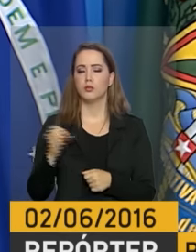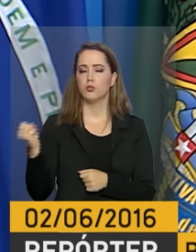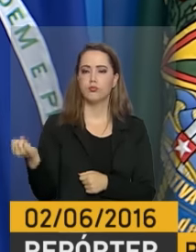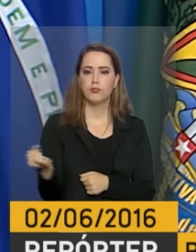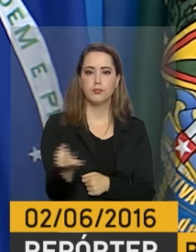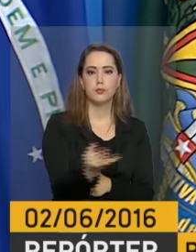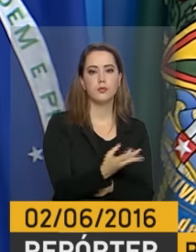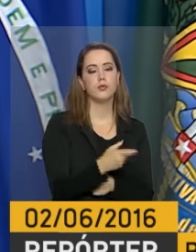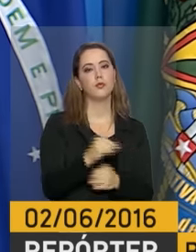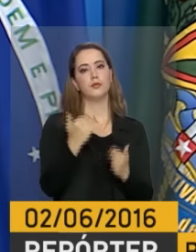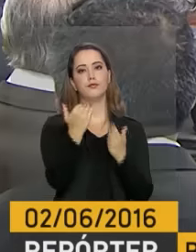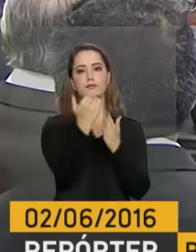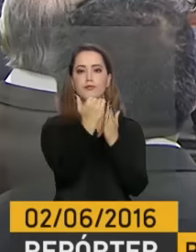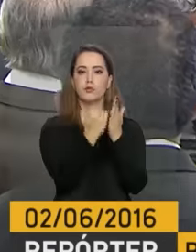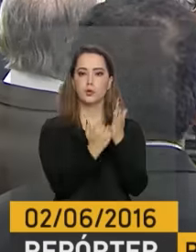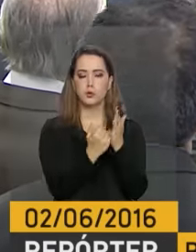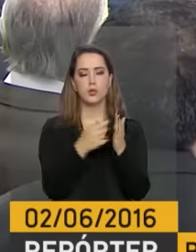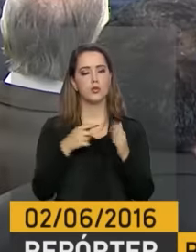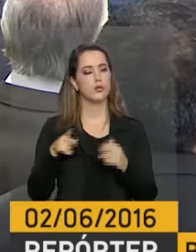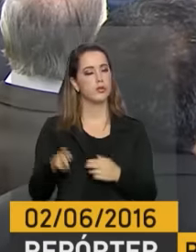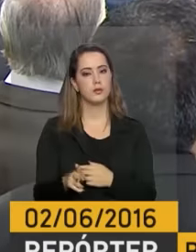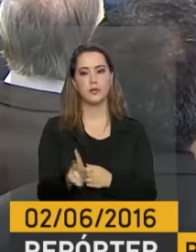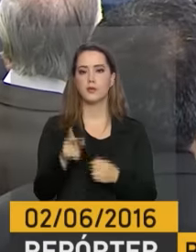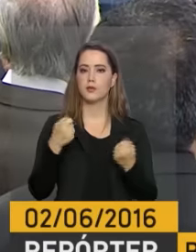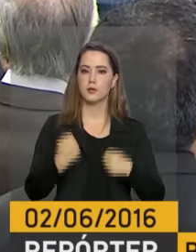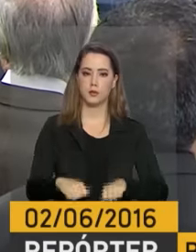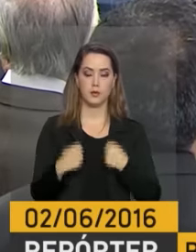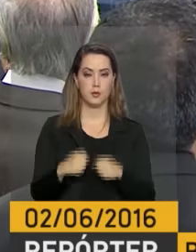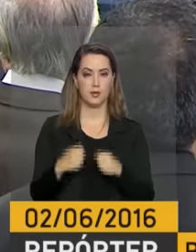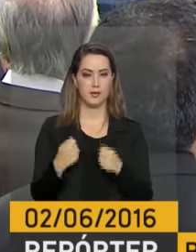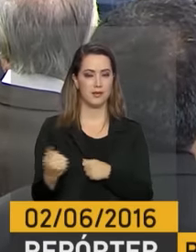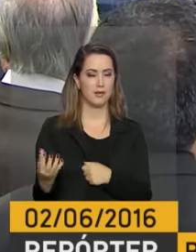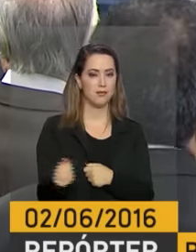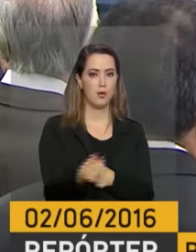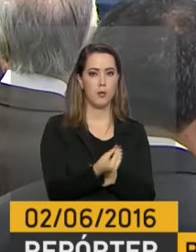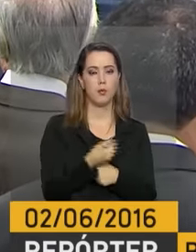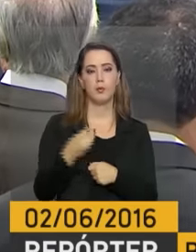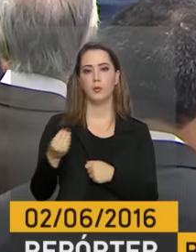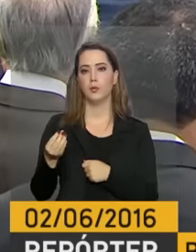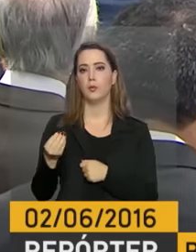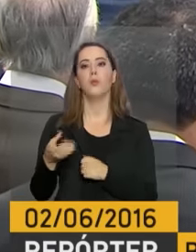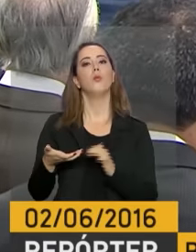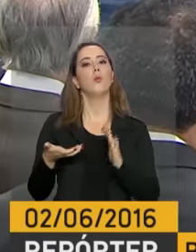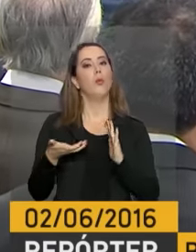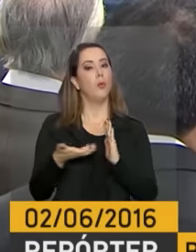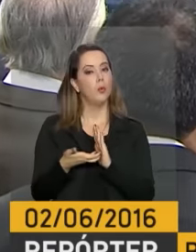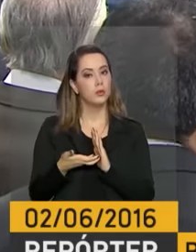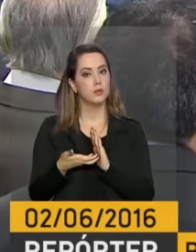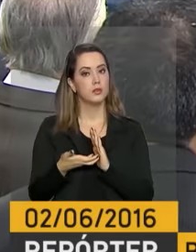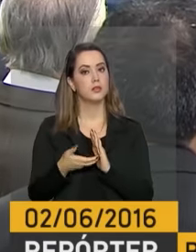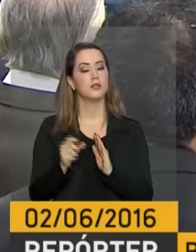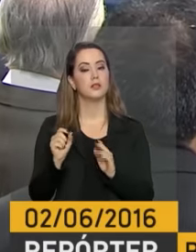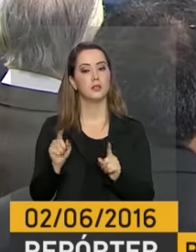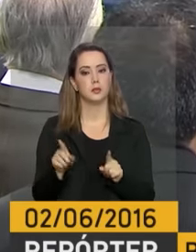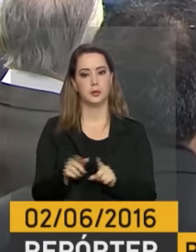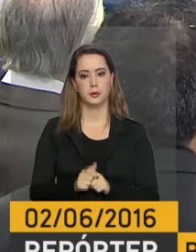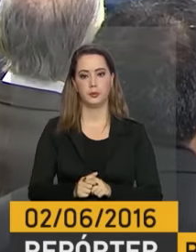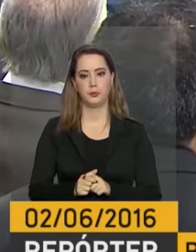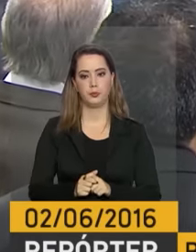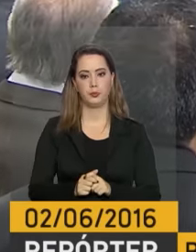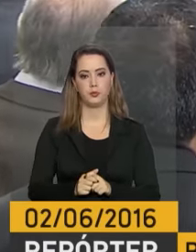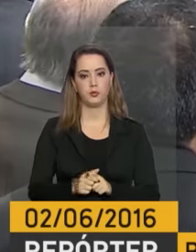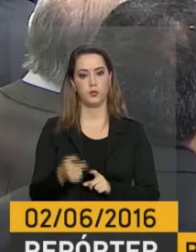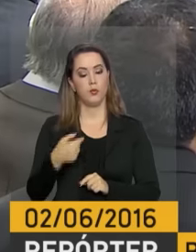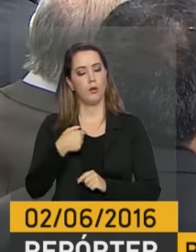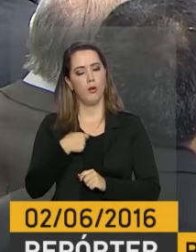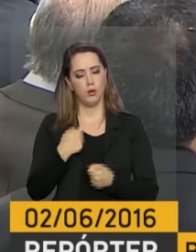pela frente e nós vamos precisar sempre muito da Câmara dos Deputados. Então,